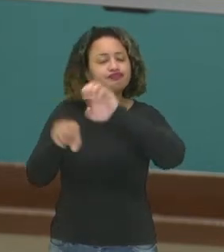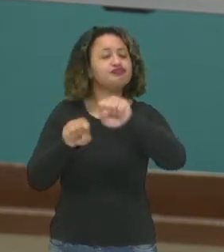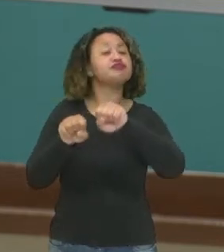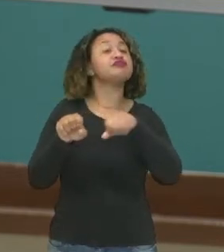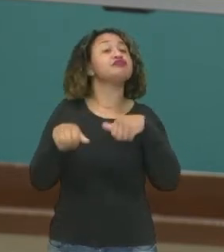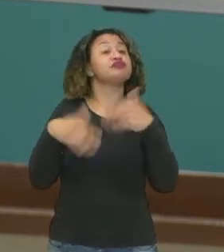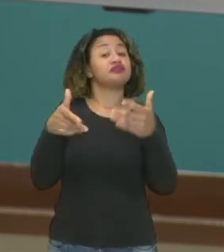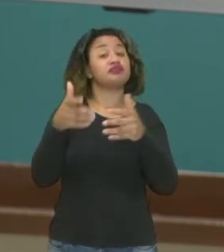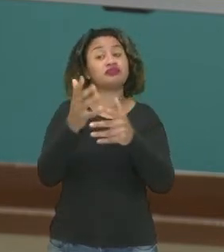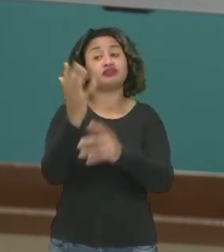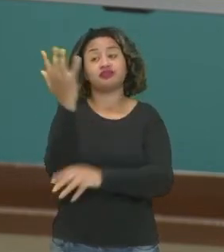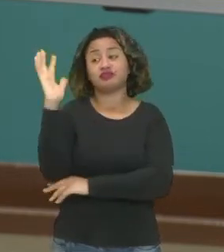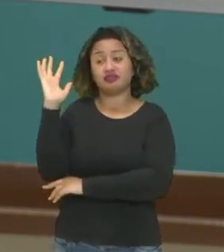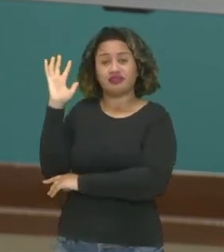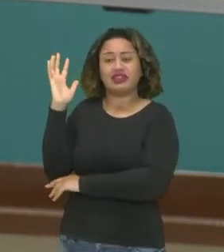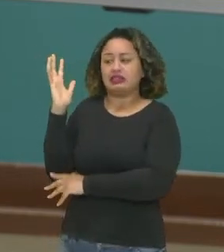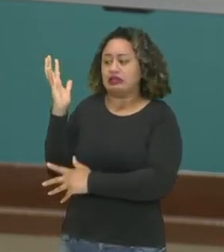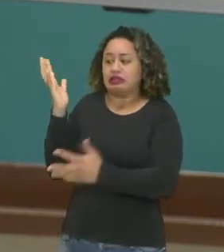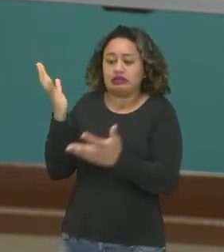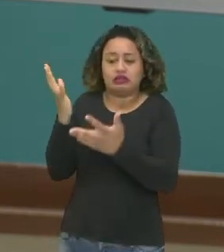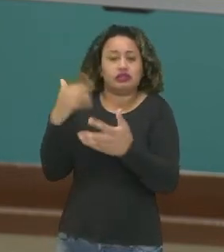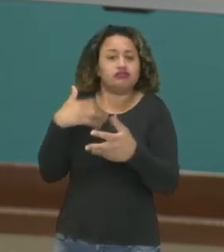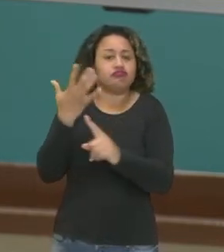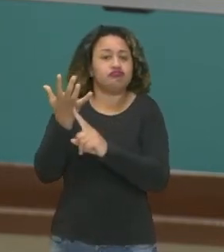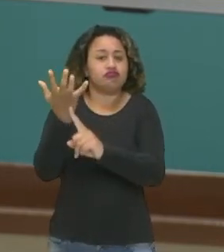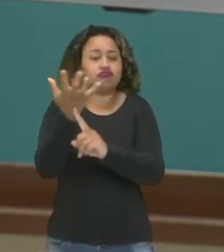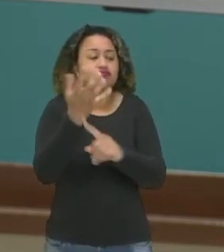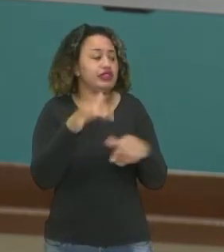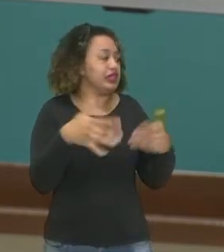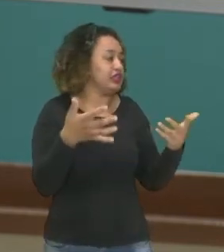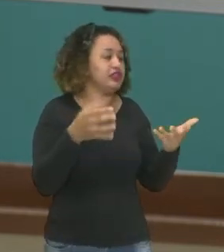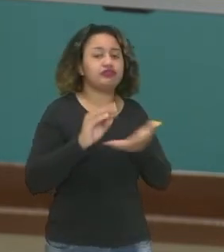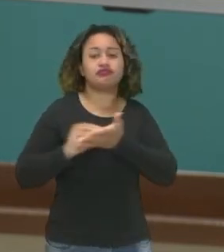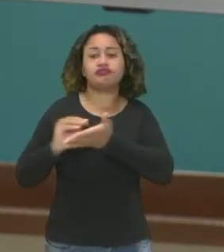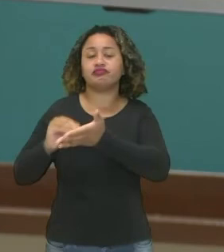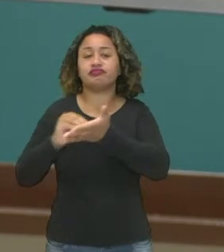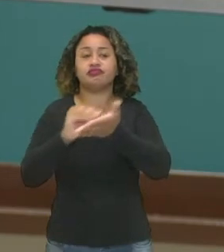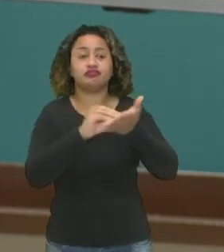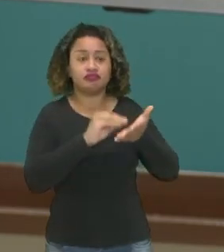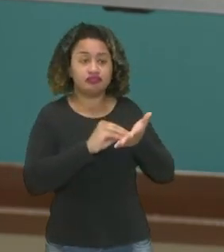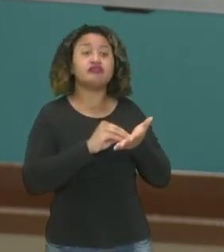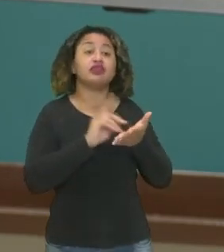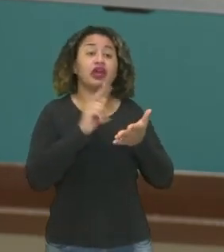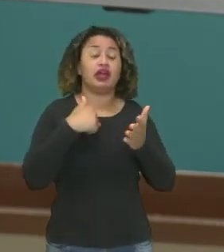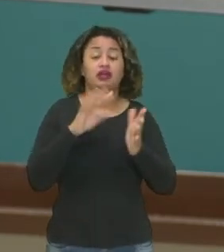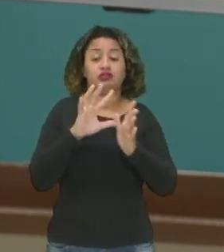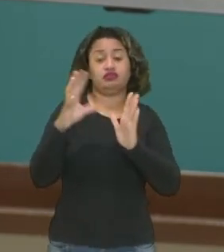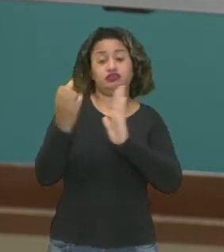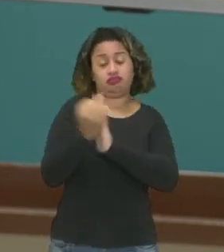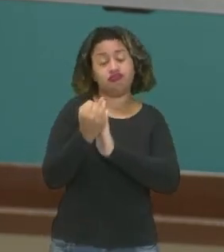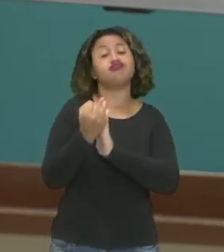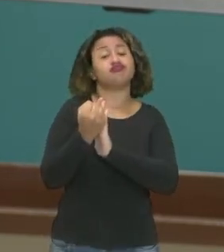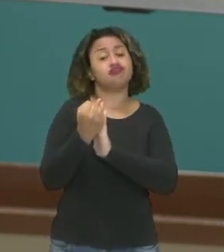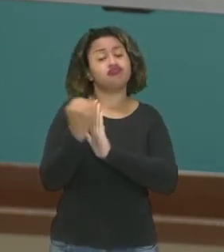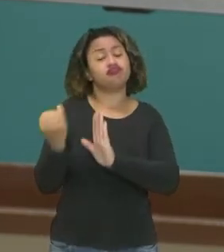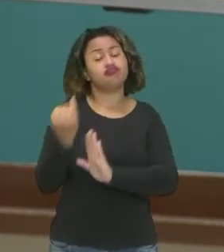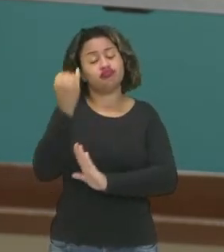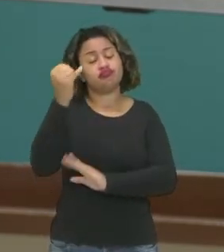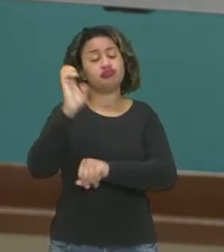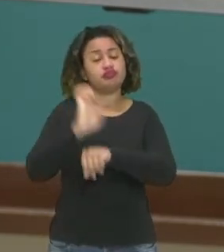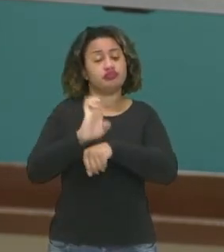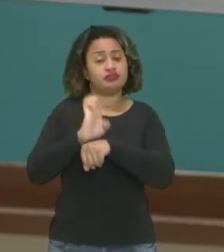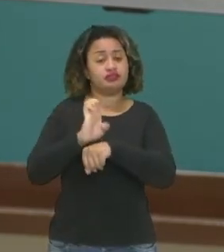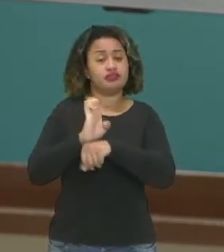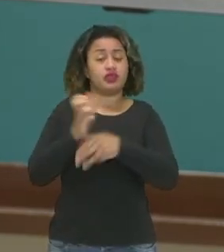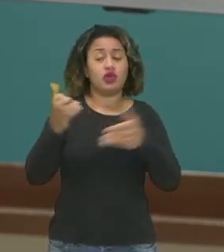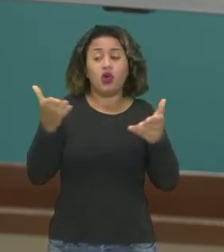de araucária levou a uma escassez tão grande e tinha em grande abundância aqui, símbolo aí do nosso estado, e